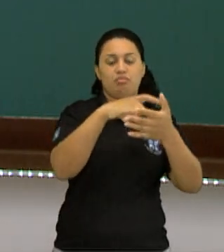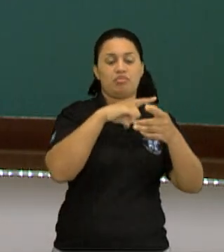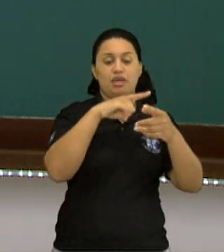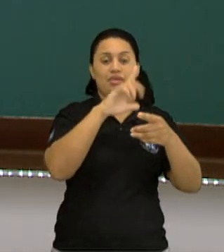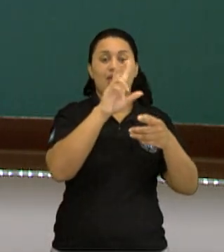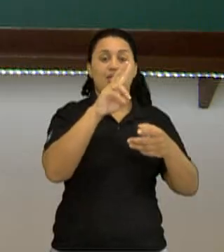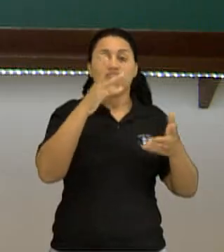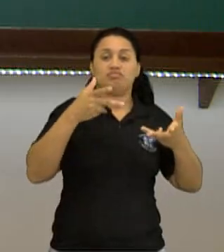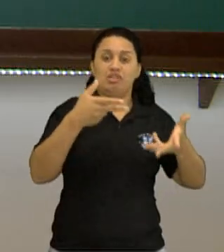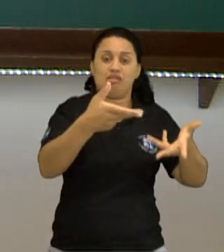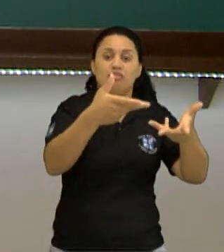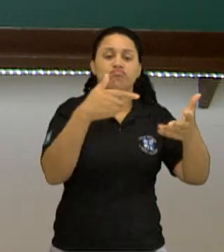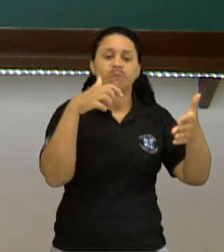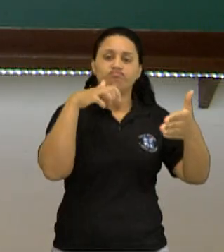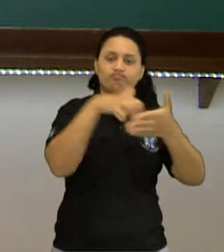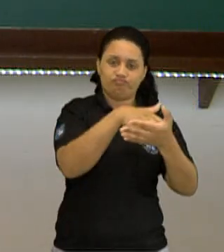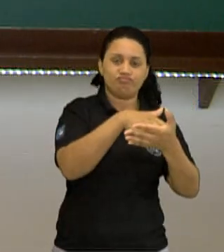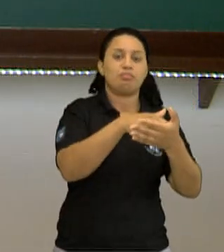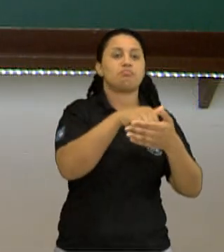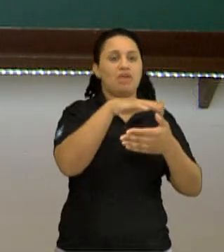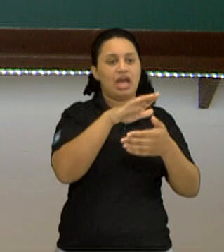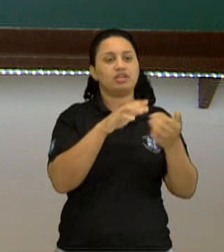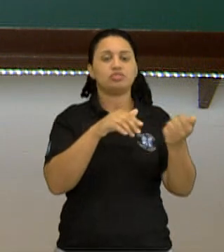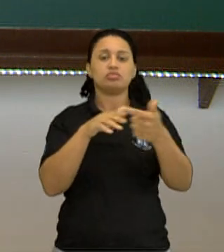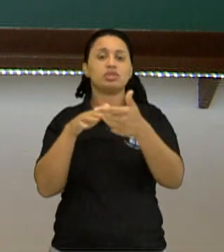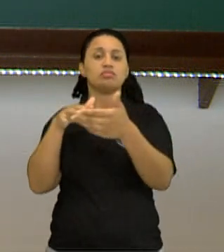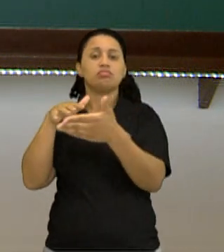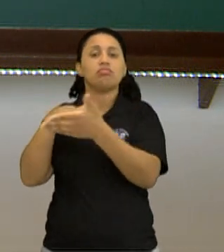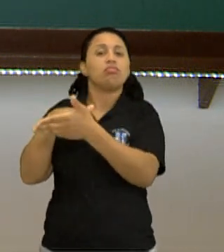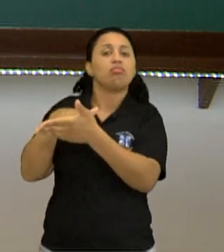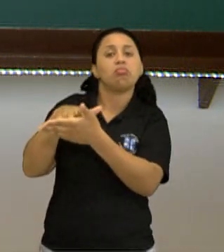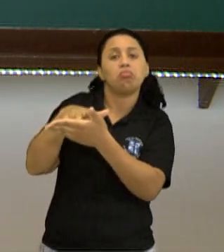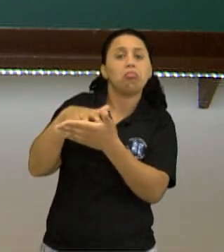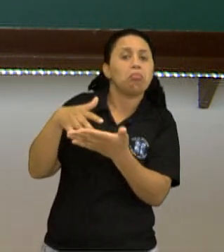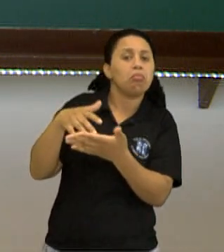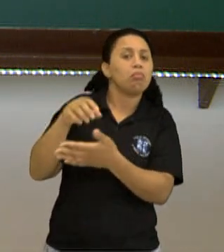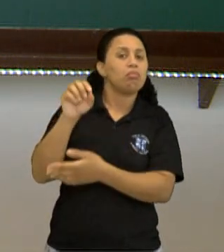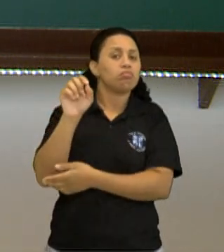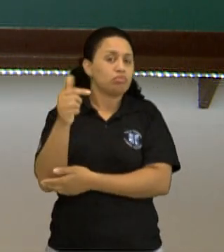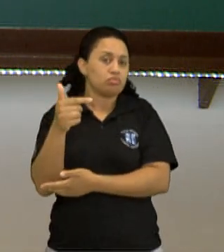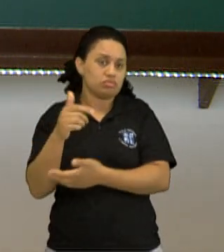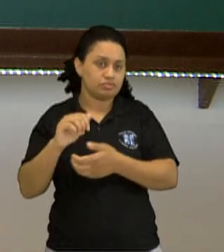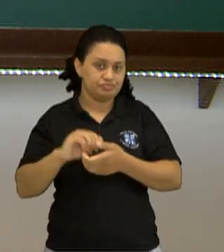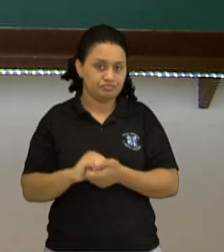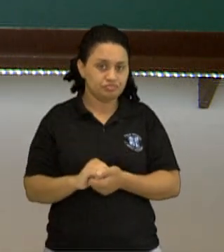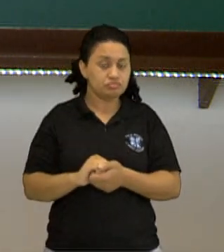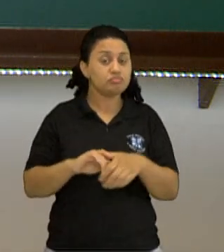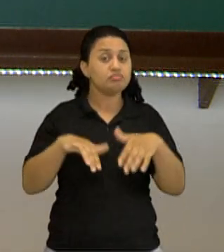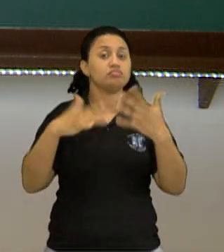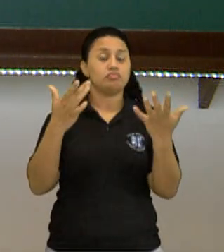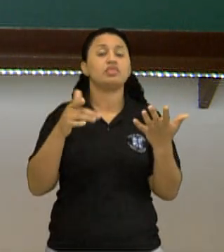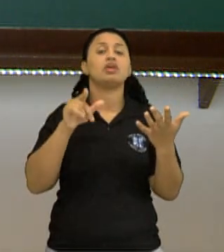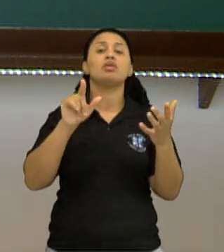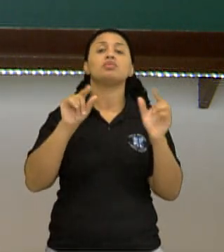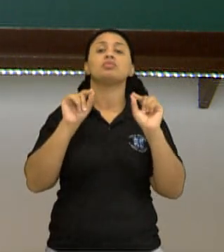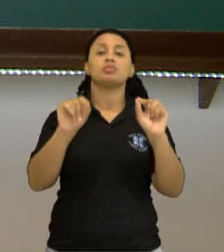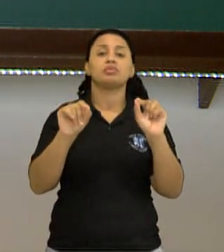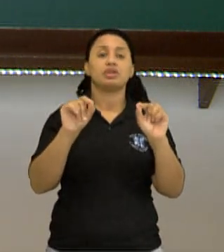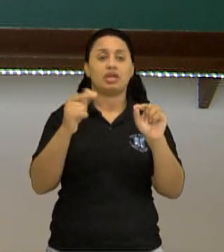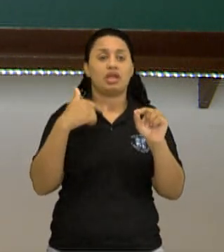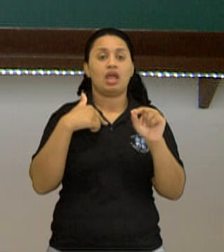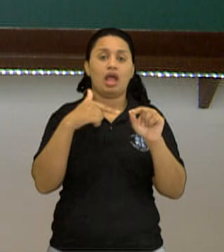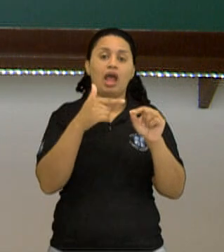velocidade, é também maior com relação ao impacto do veículo que está com menor velocidade. Nesse caso, eu mantive a